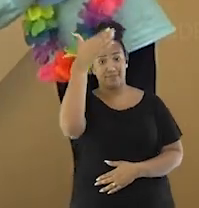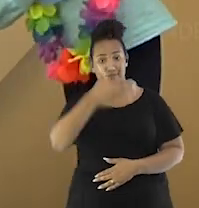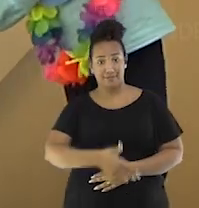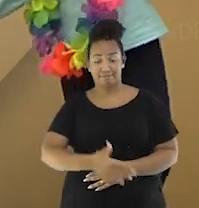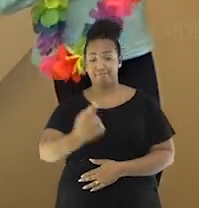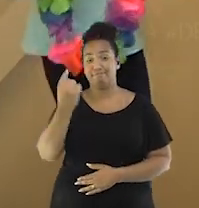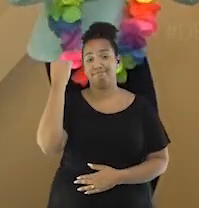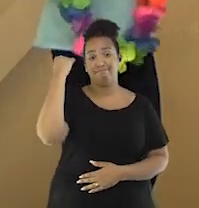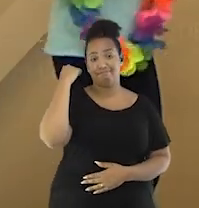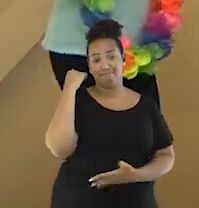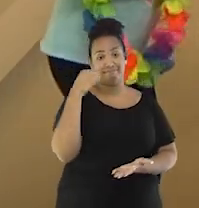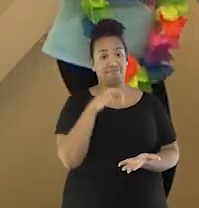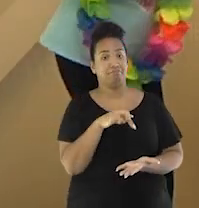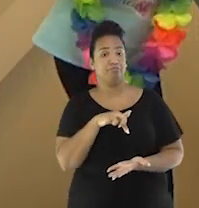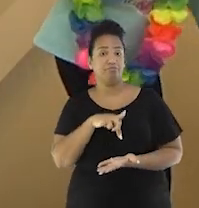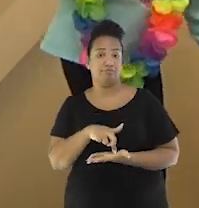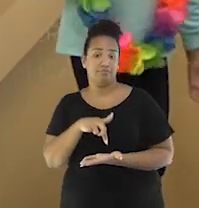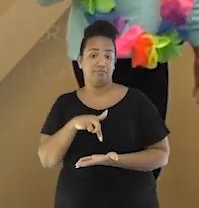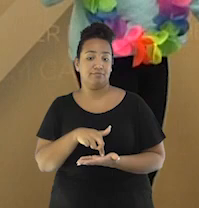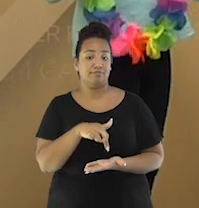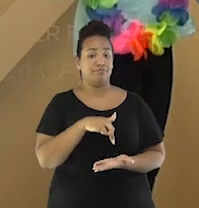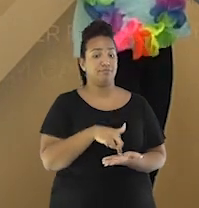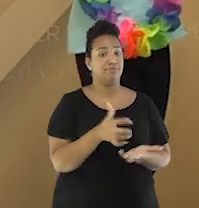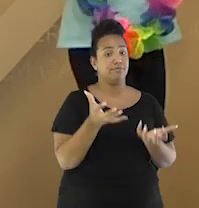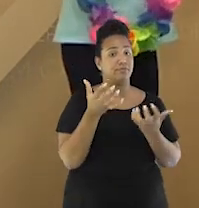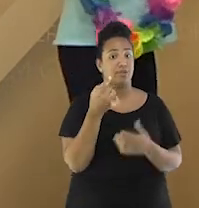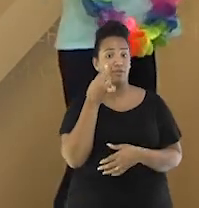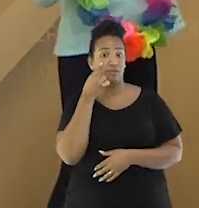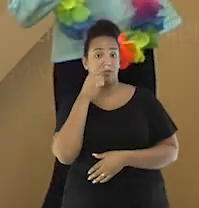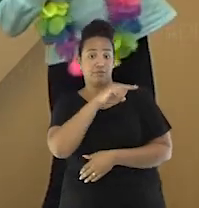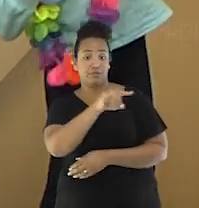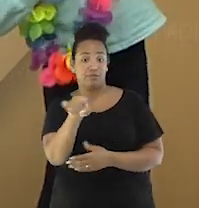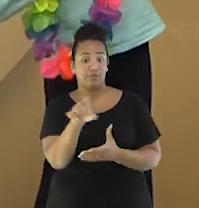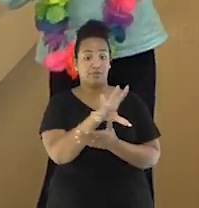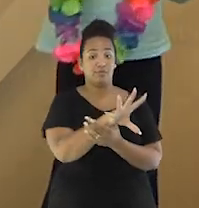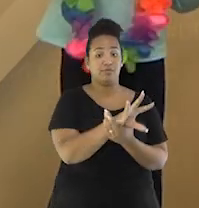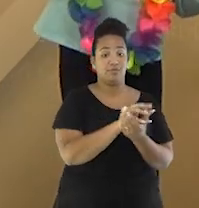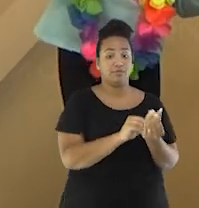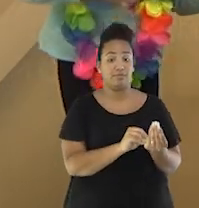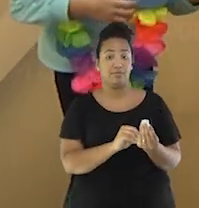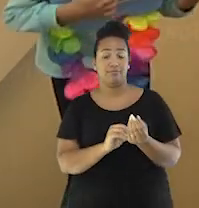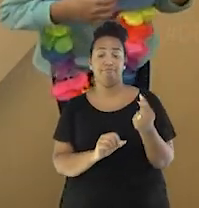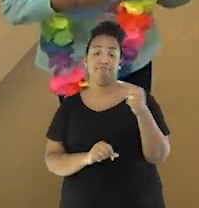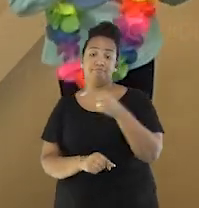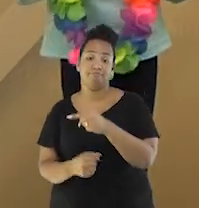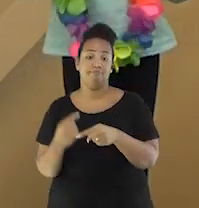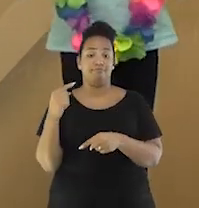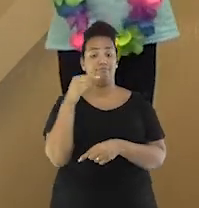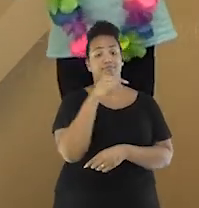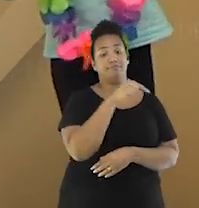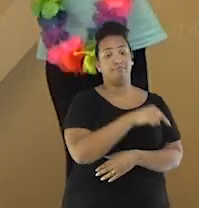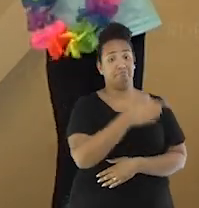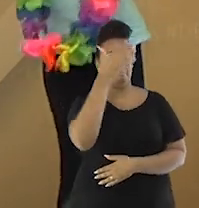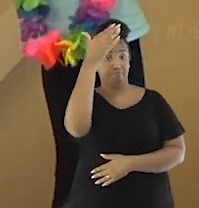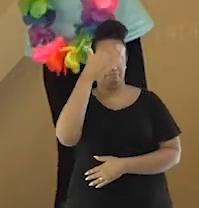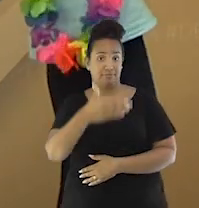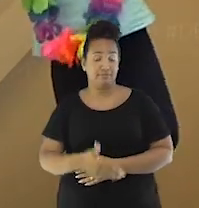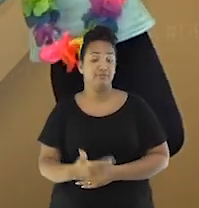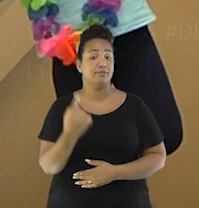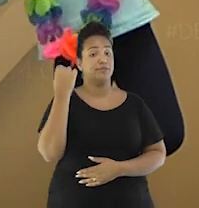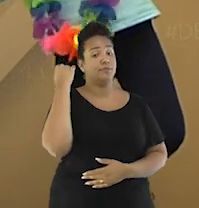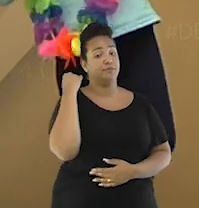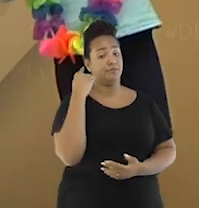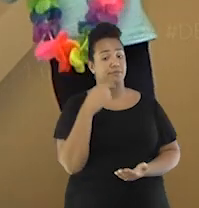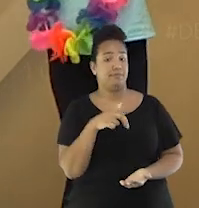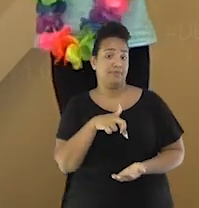com uma perna só, quero ver quem faz. De um lado pro outro, pra frente pra trás, com uma perna